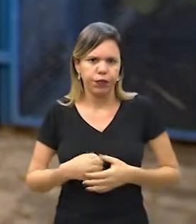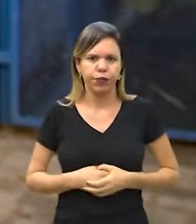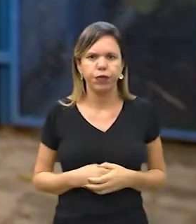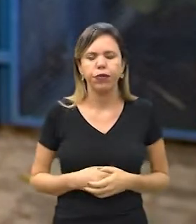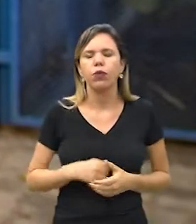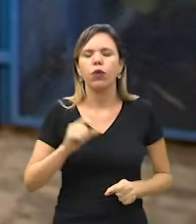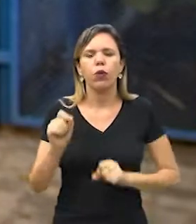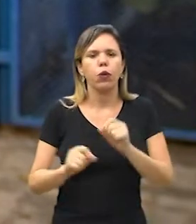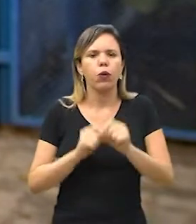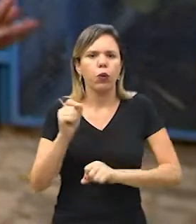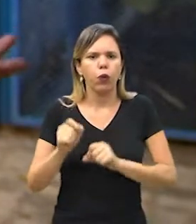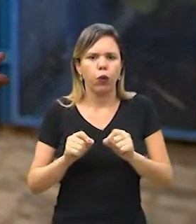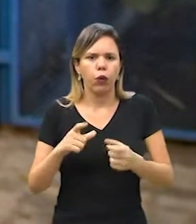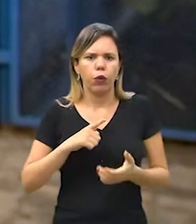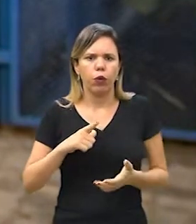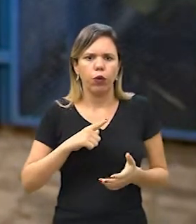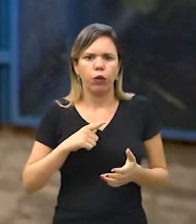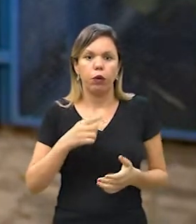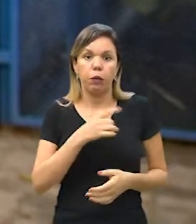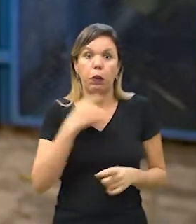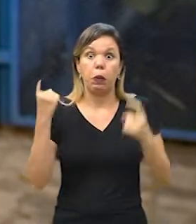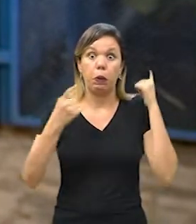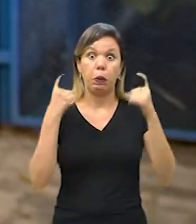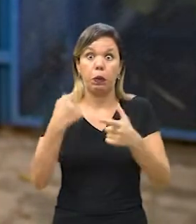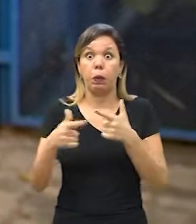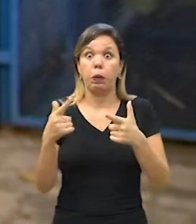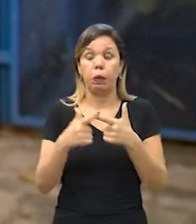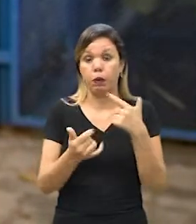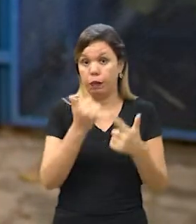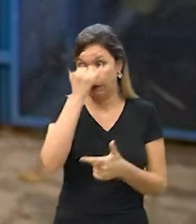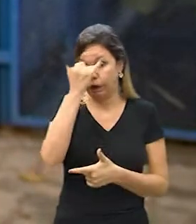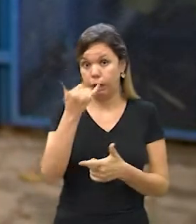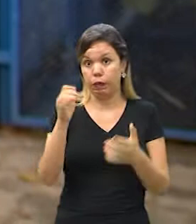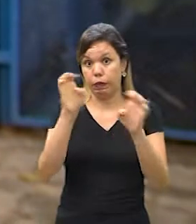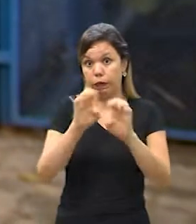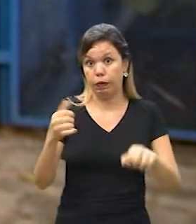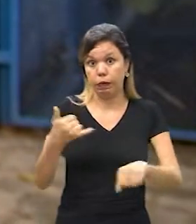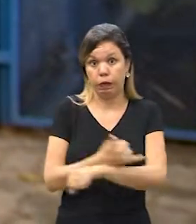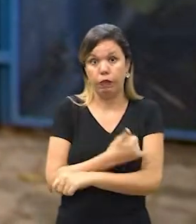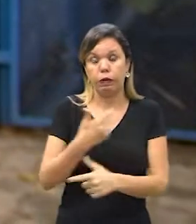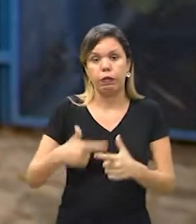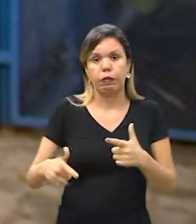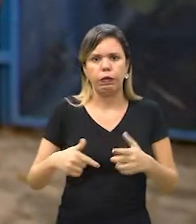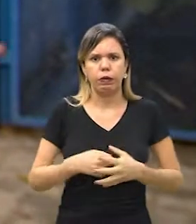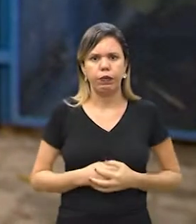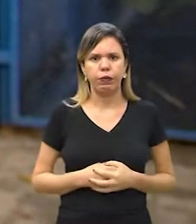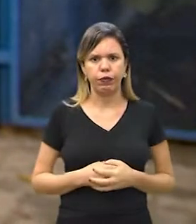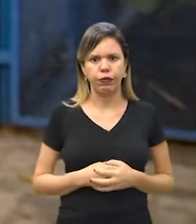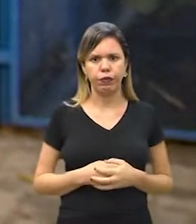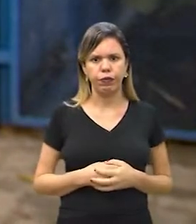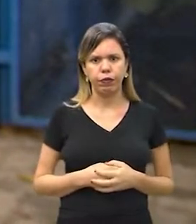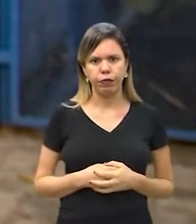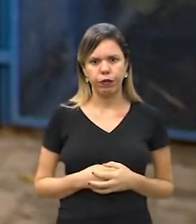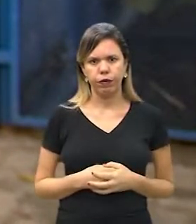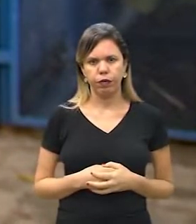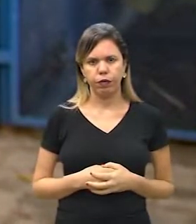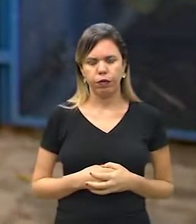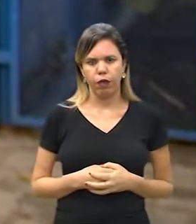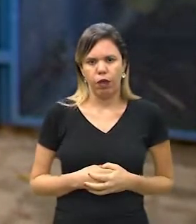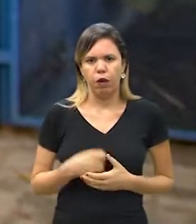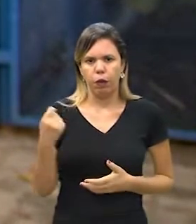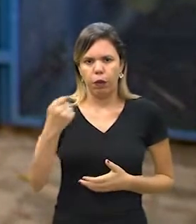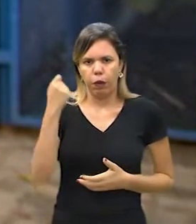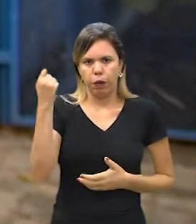Então o que o que o meu temor é que aconteça alguma coisa né infraestrutura ou alguma